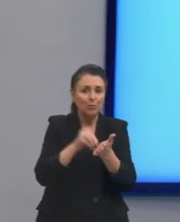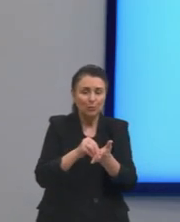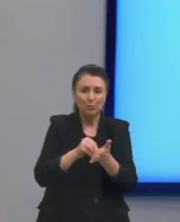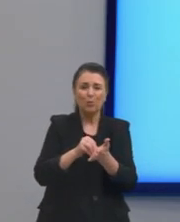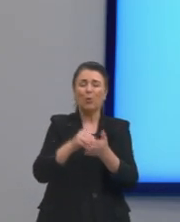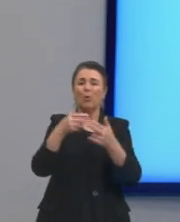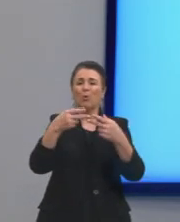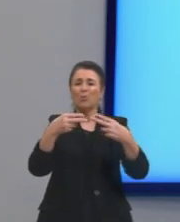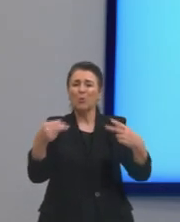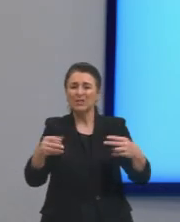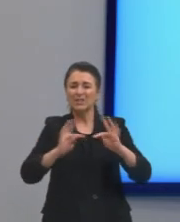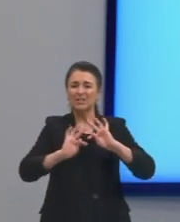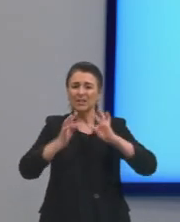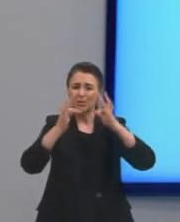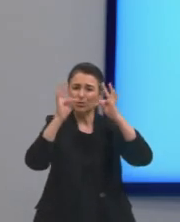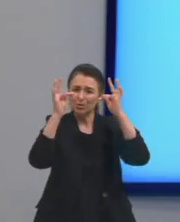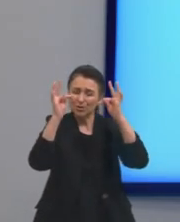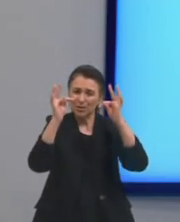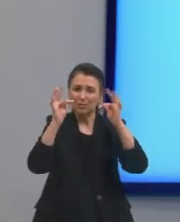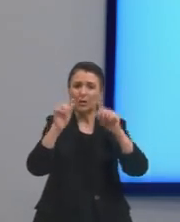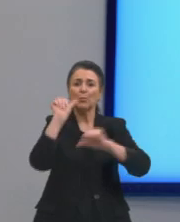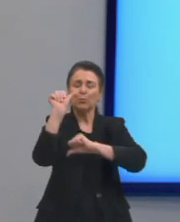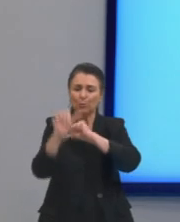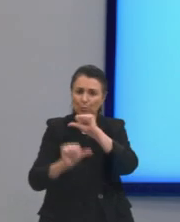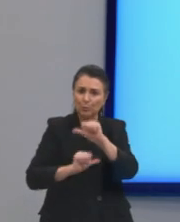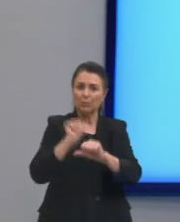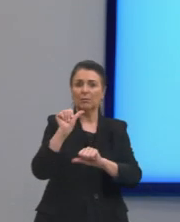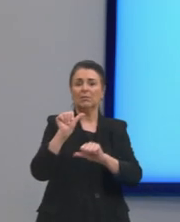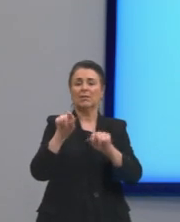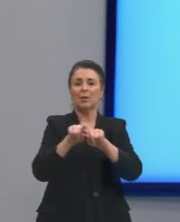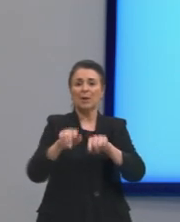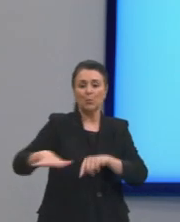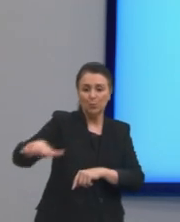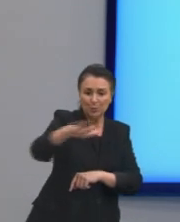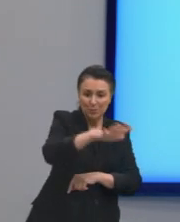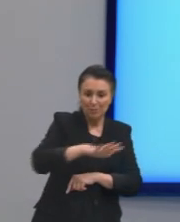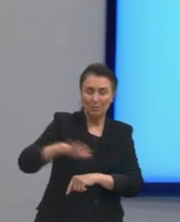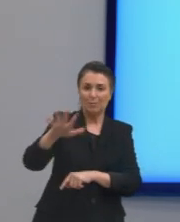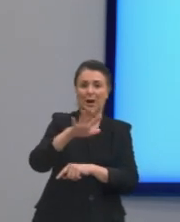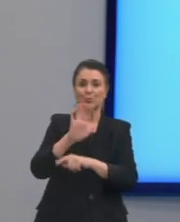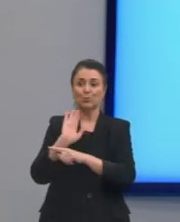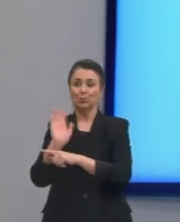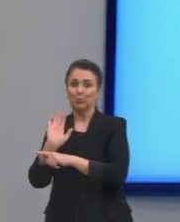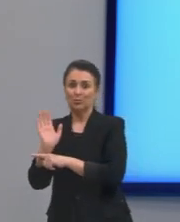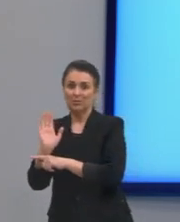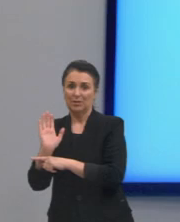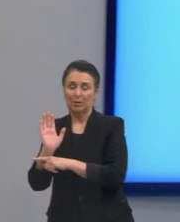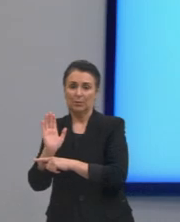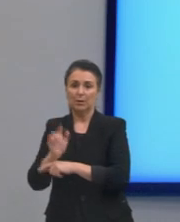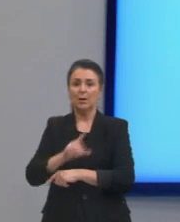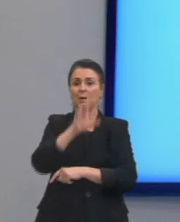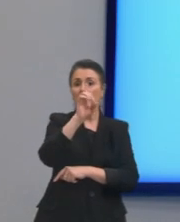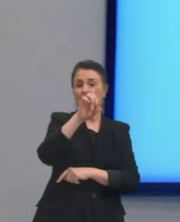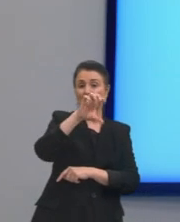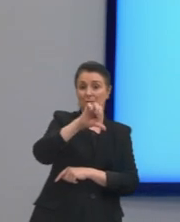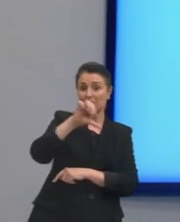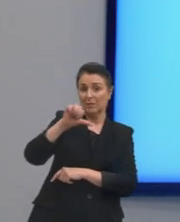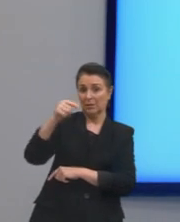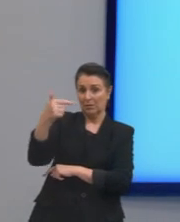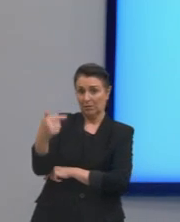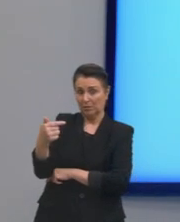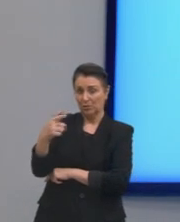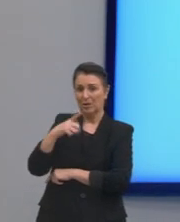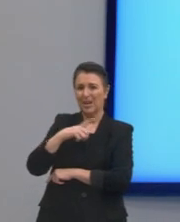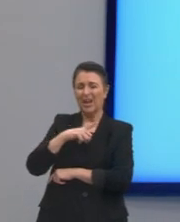entre outros fatores Se alteraram a geografia do cinema em 1997